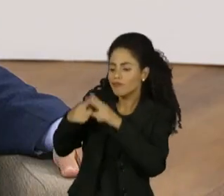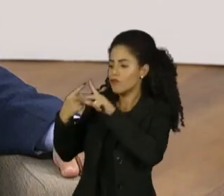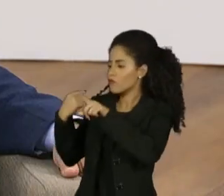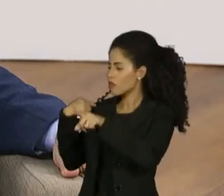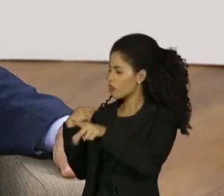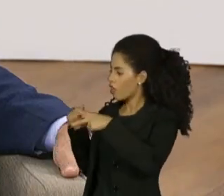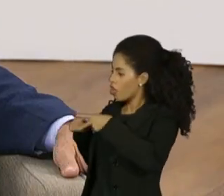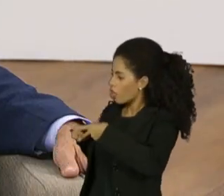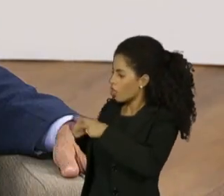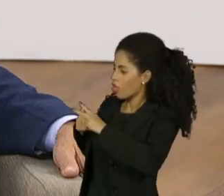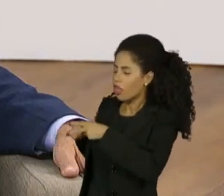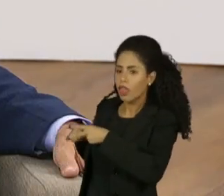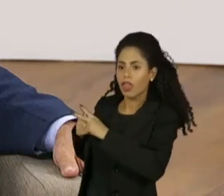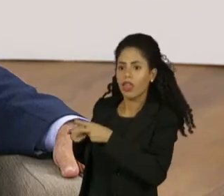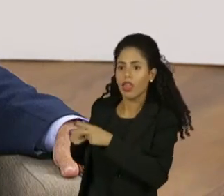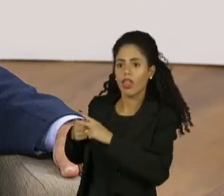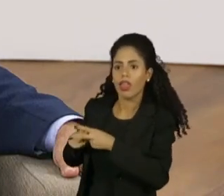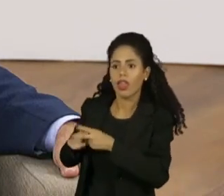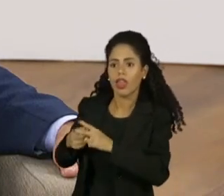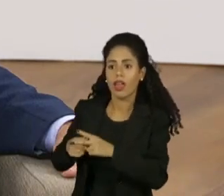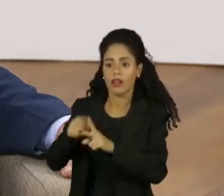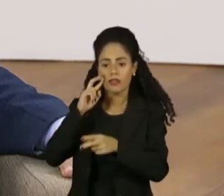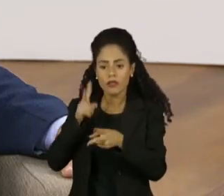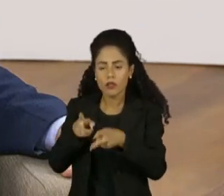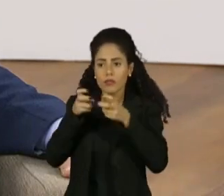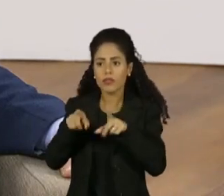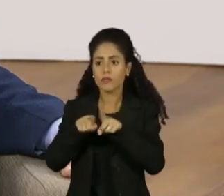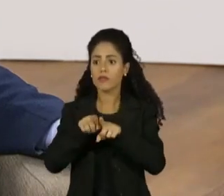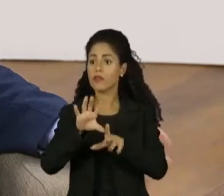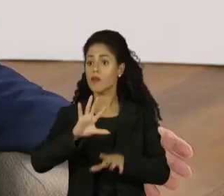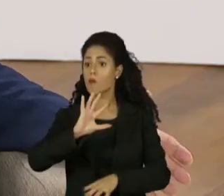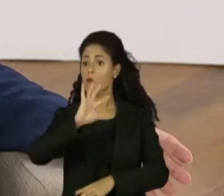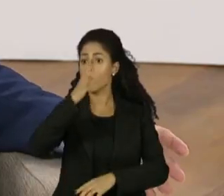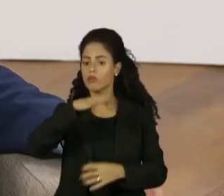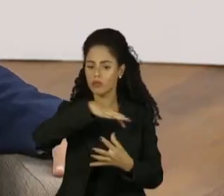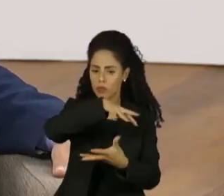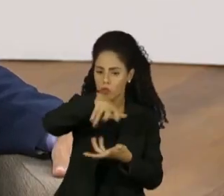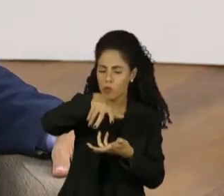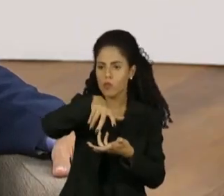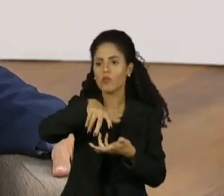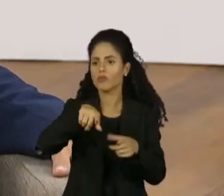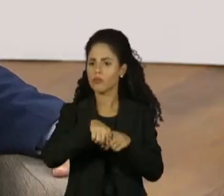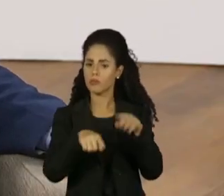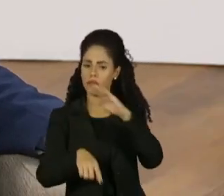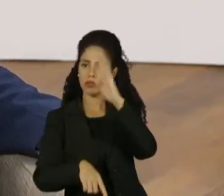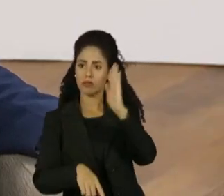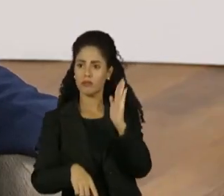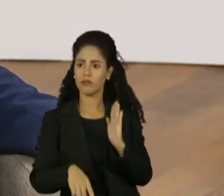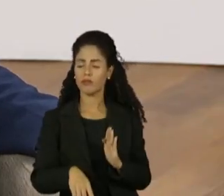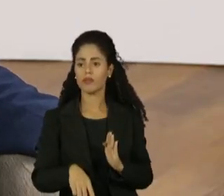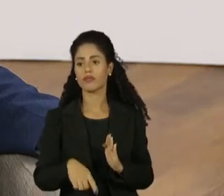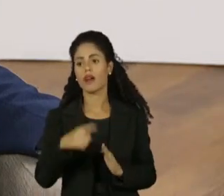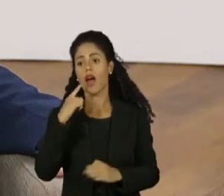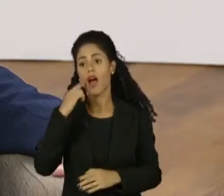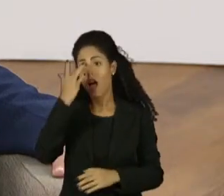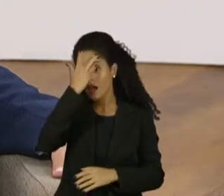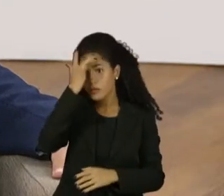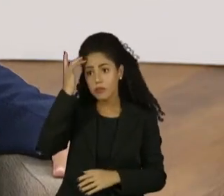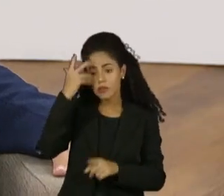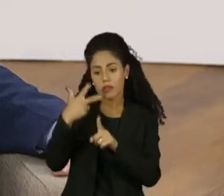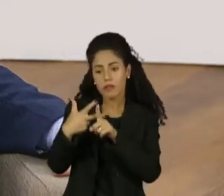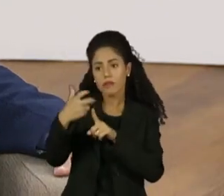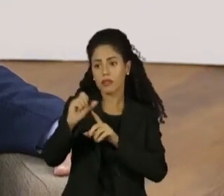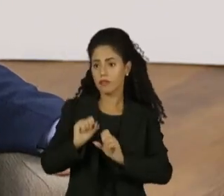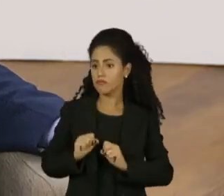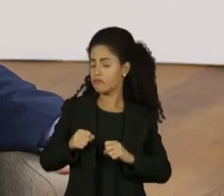você observar o que aconteceu em várias sociedades no mundo inteiro, aqui não é diferente, a história é escrita pelos vencedores. Então, há um